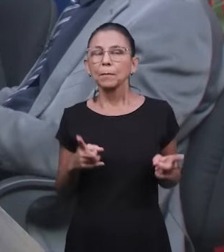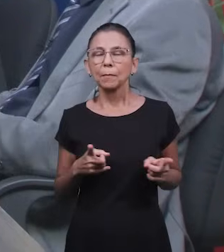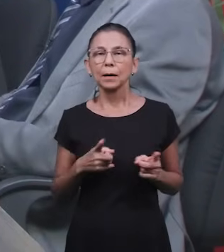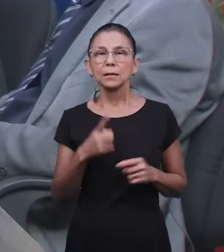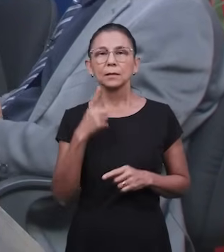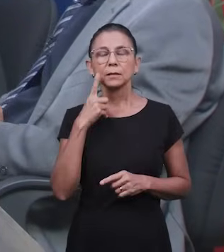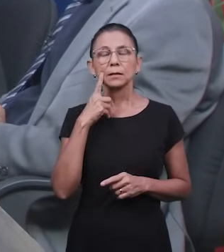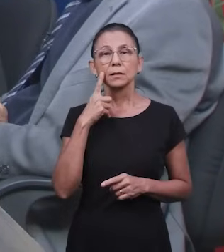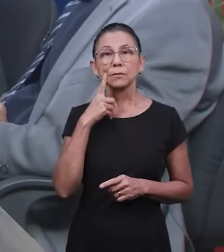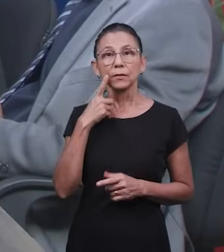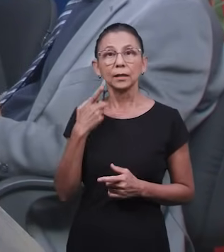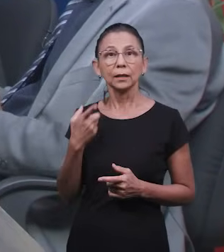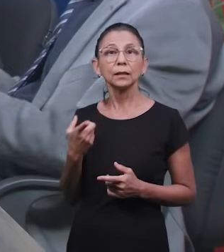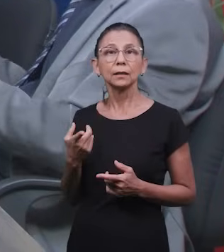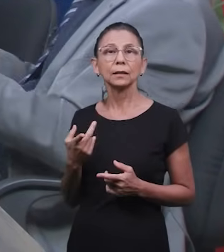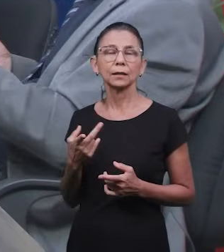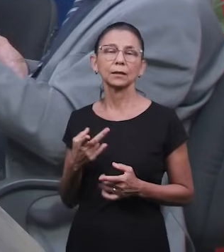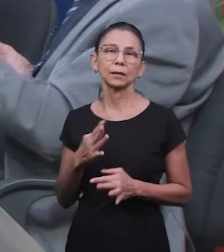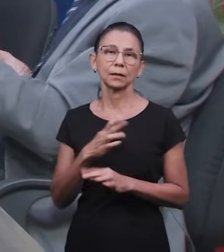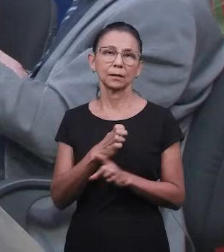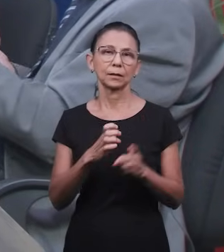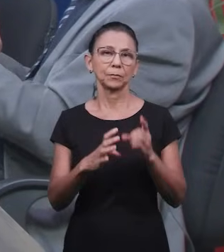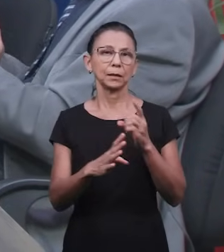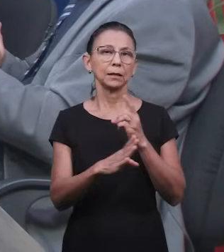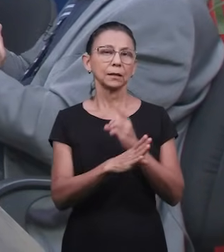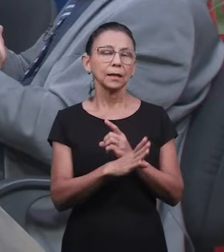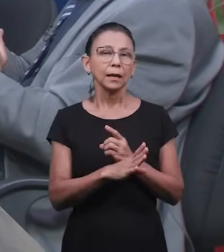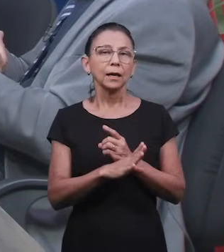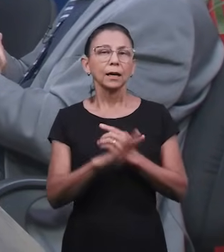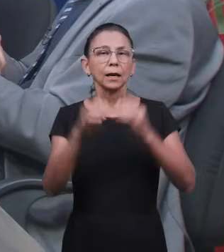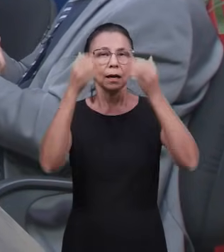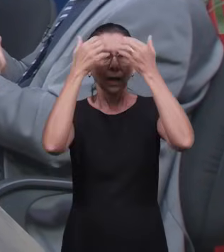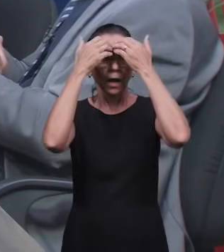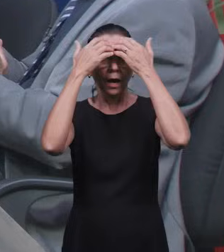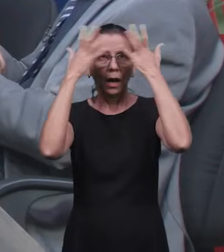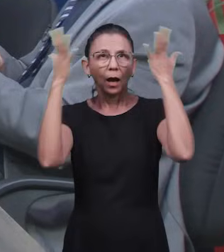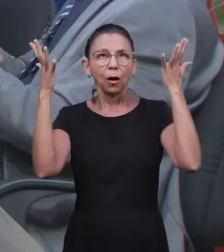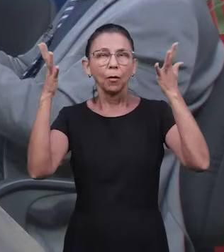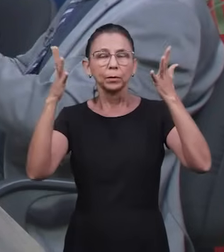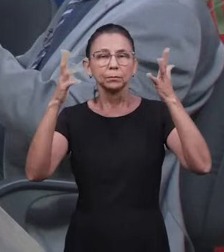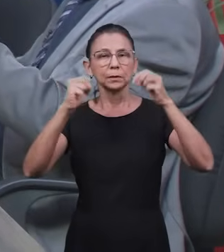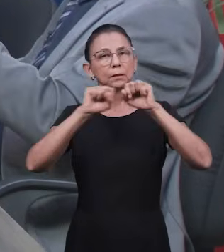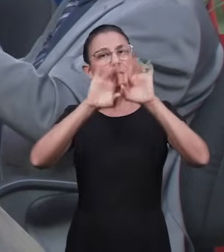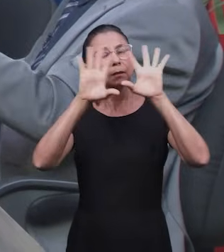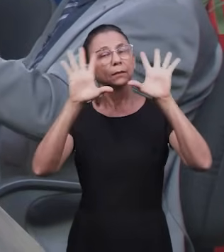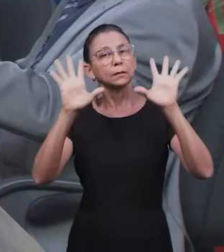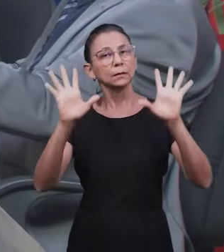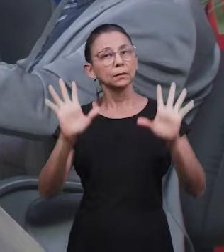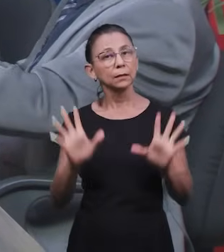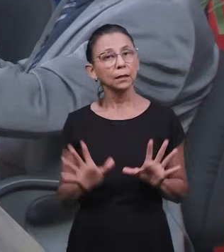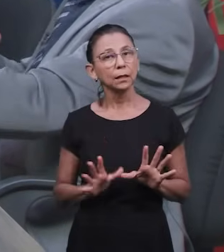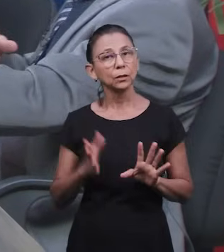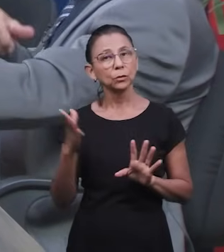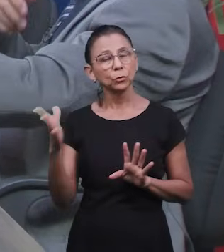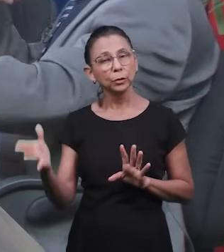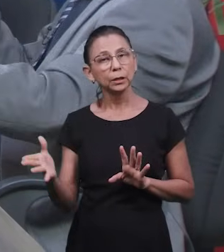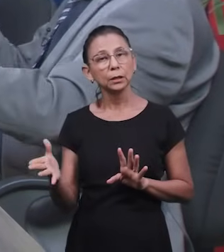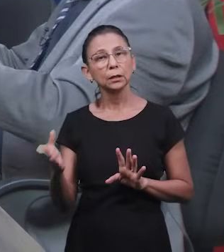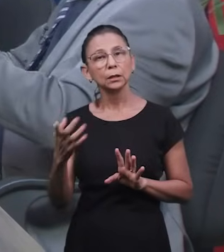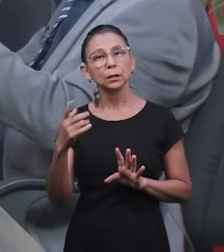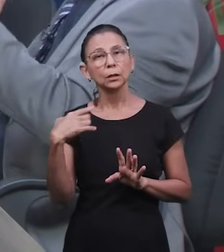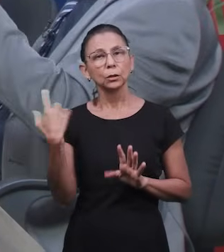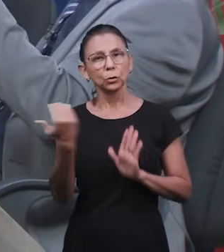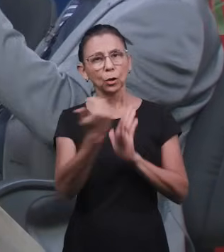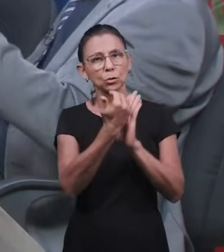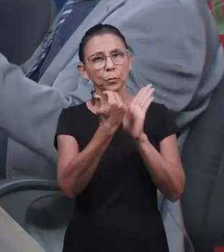Santo opera, né? E aí o 0800 complementa, né? Dando ali aquele